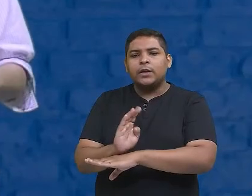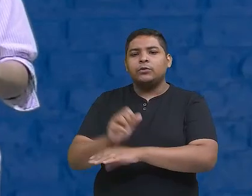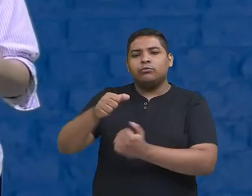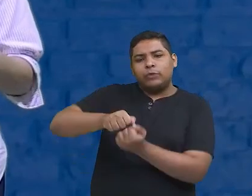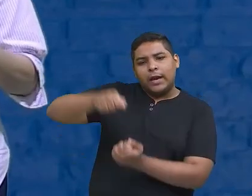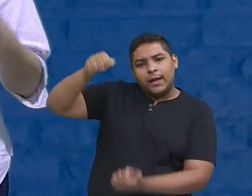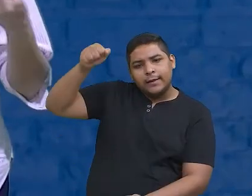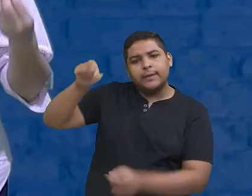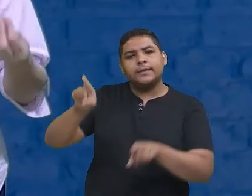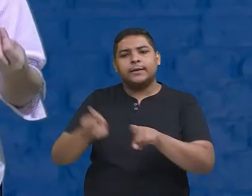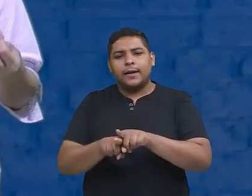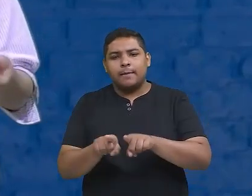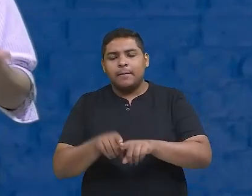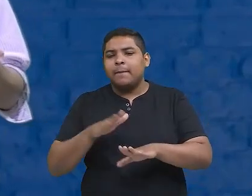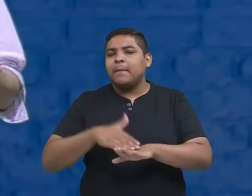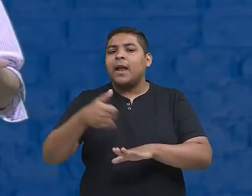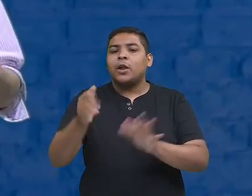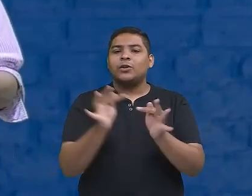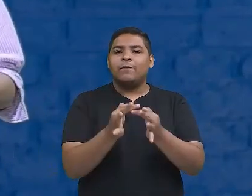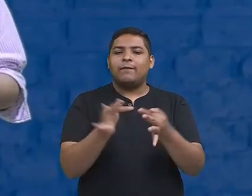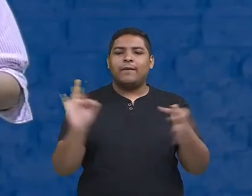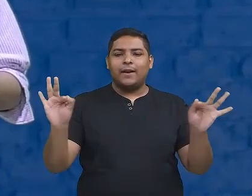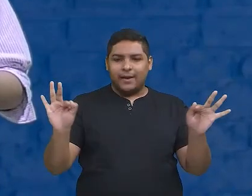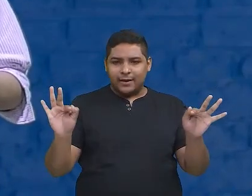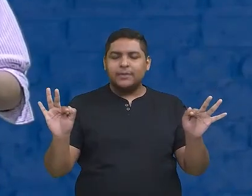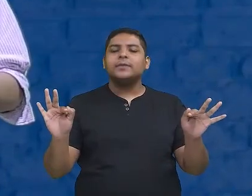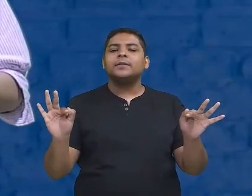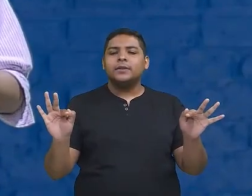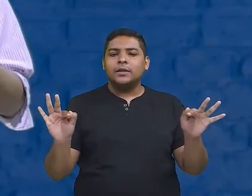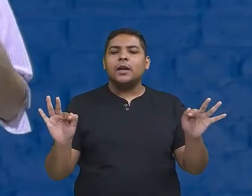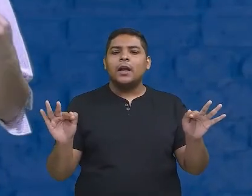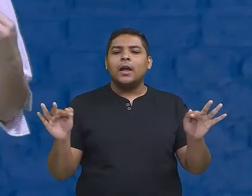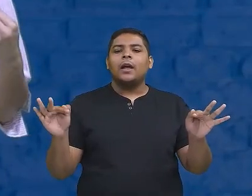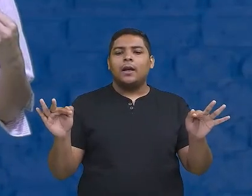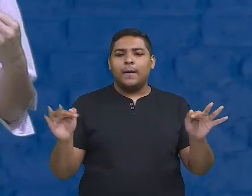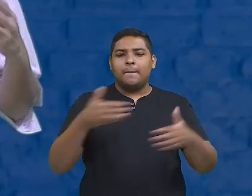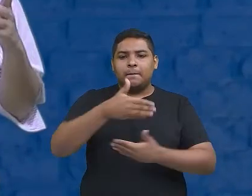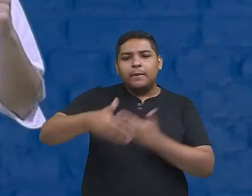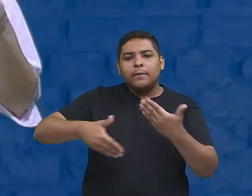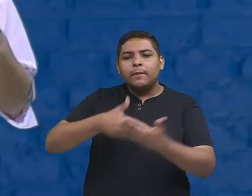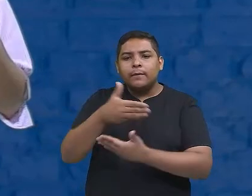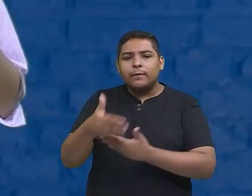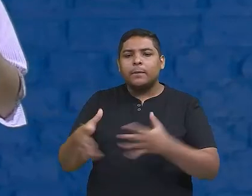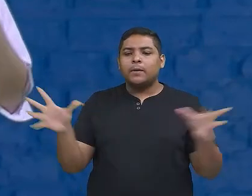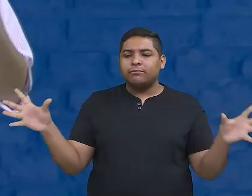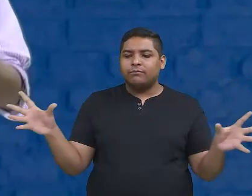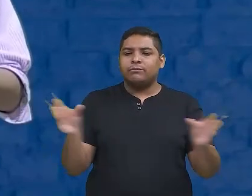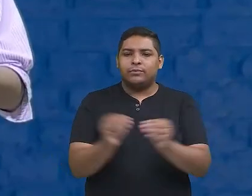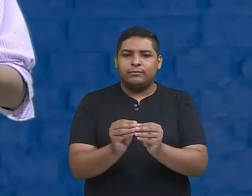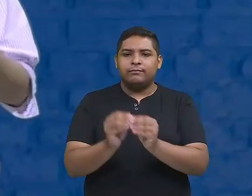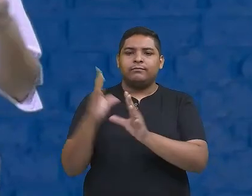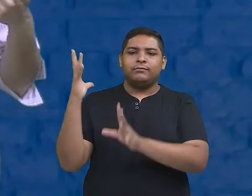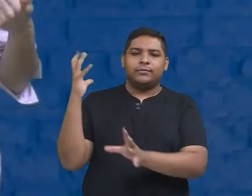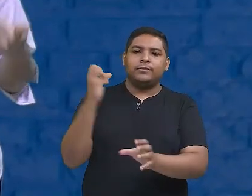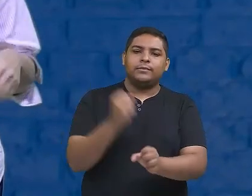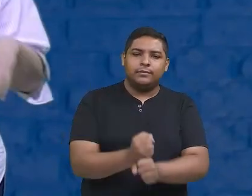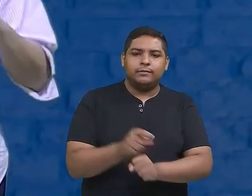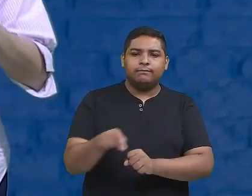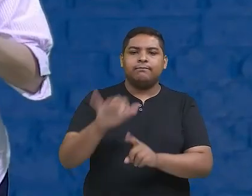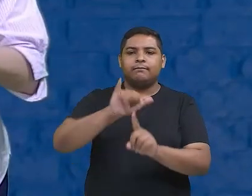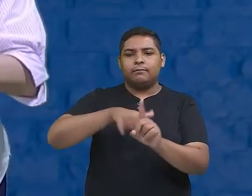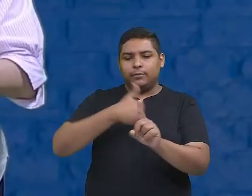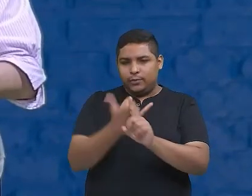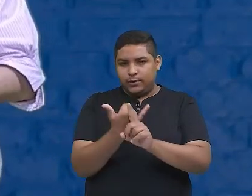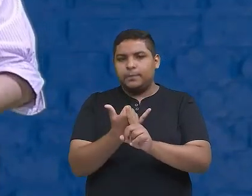cartazes, as melhores frases para a gente participar aqui no nosso fechamento sobre o bullying, ok?